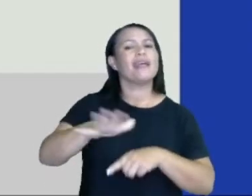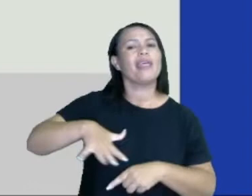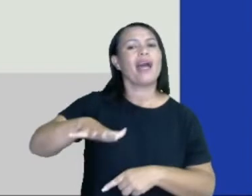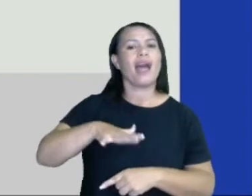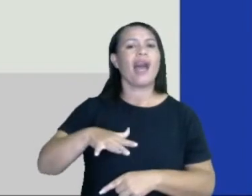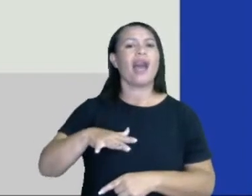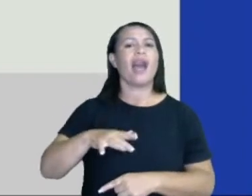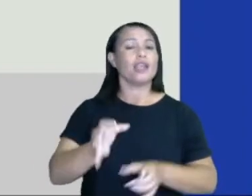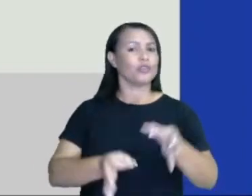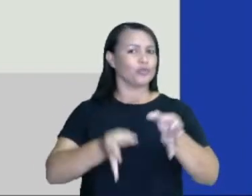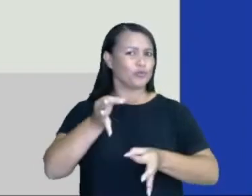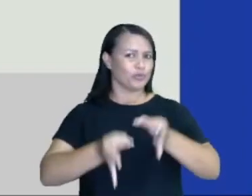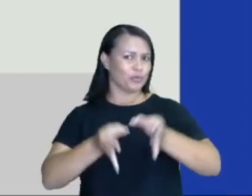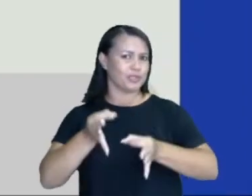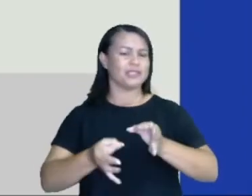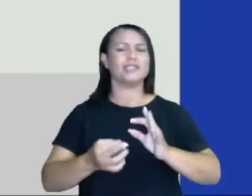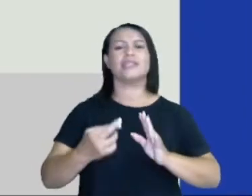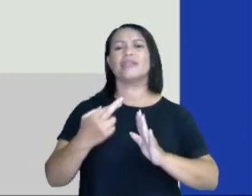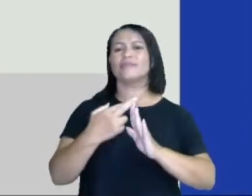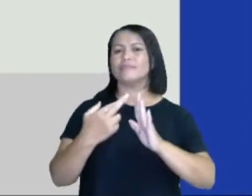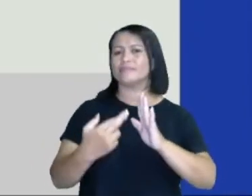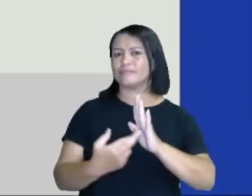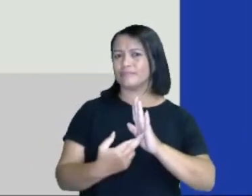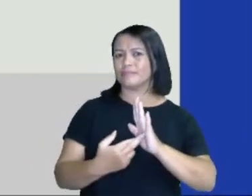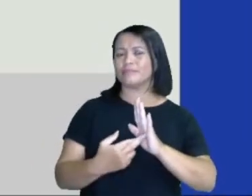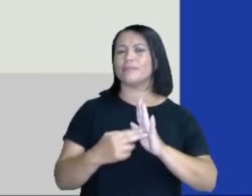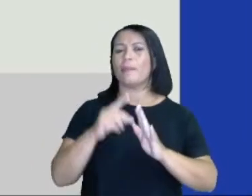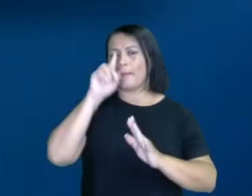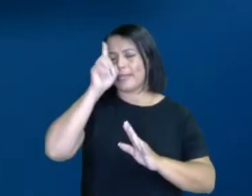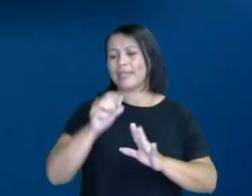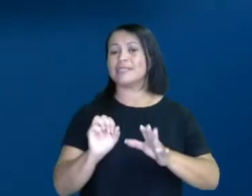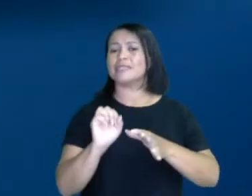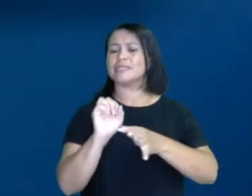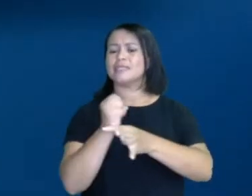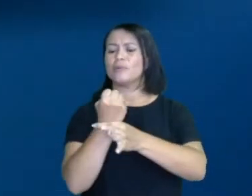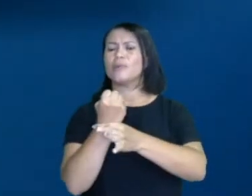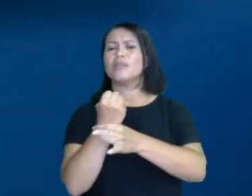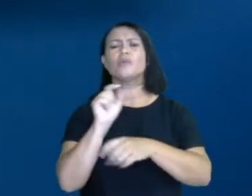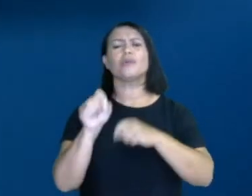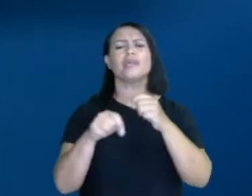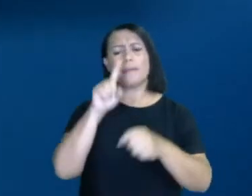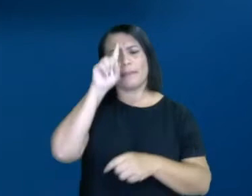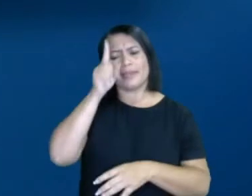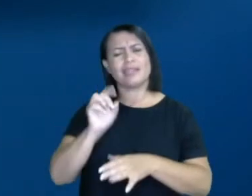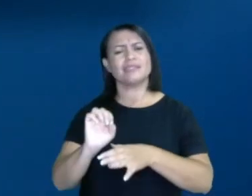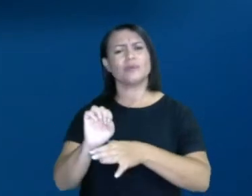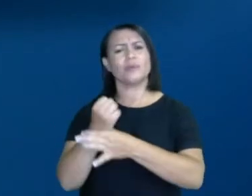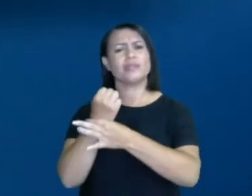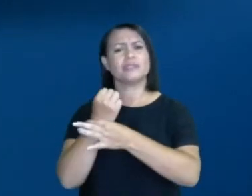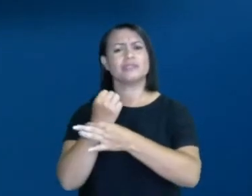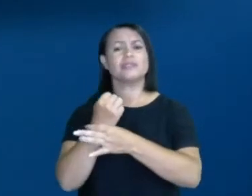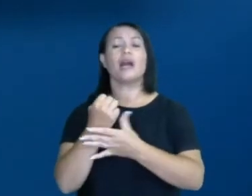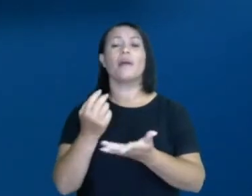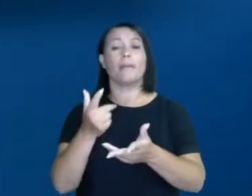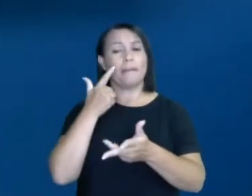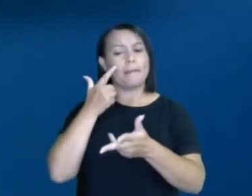que se regerá pelas normas da lei do mandado de segurança. Mandado de segurança. O que é um mandado de segurança? Percebam